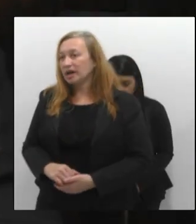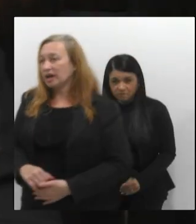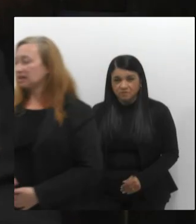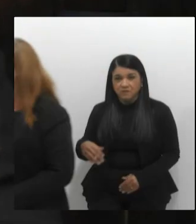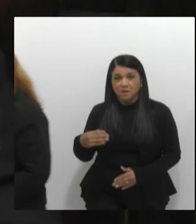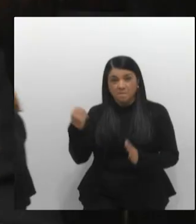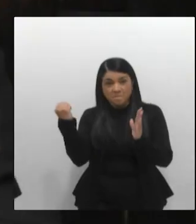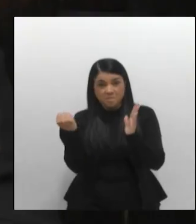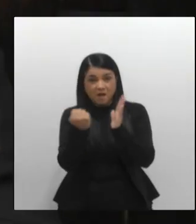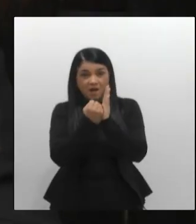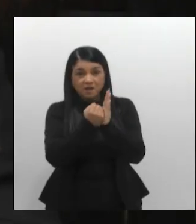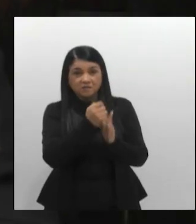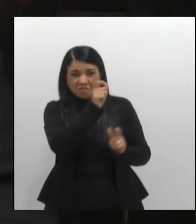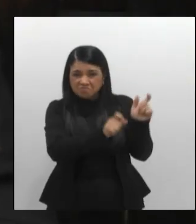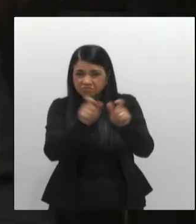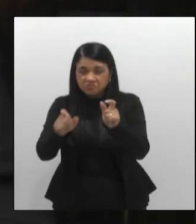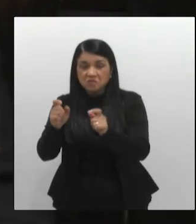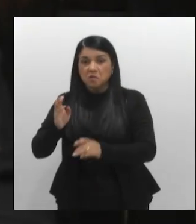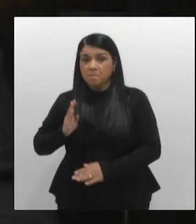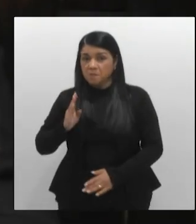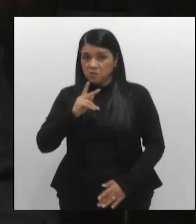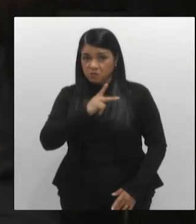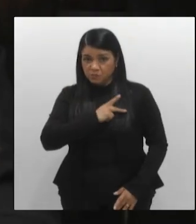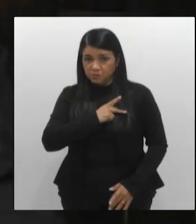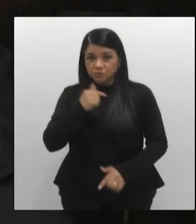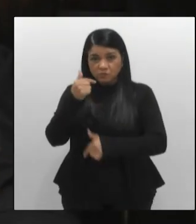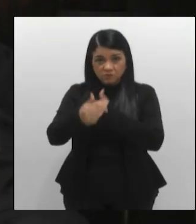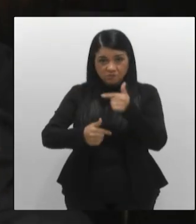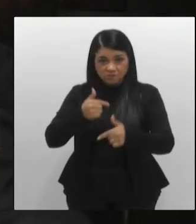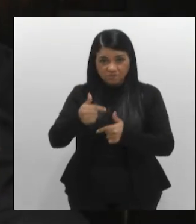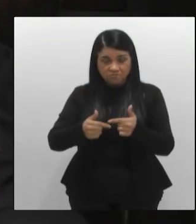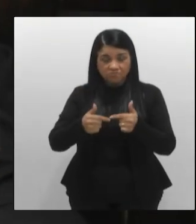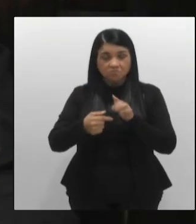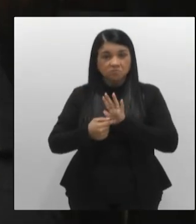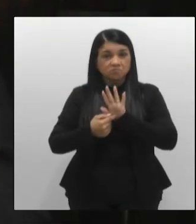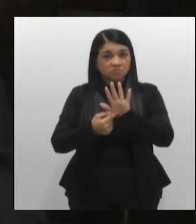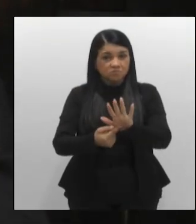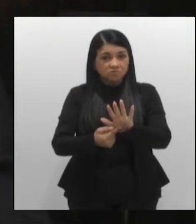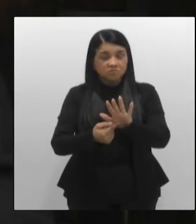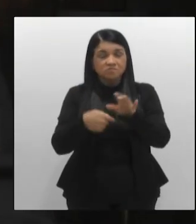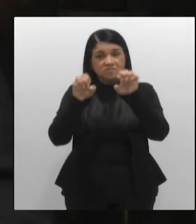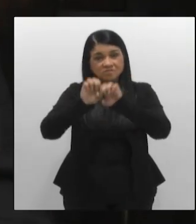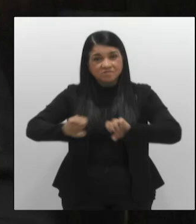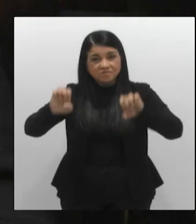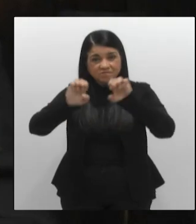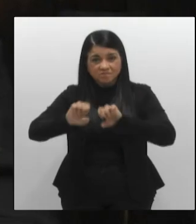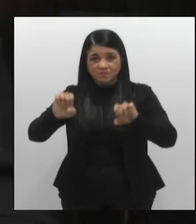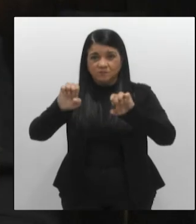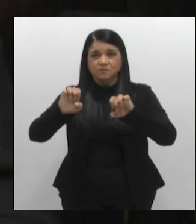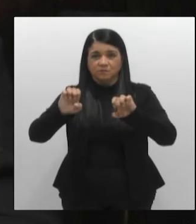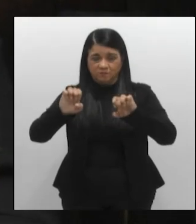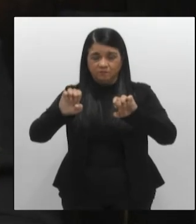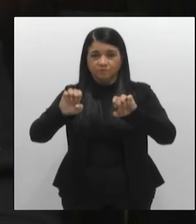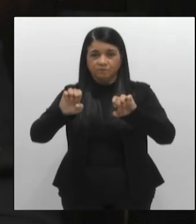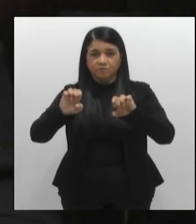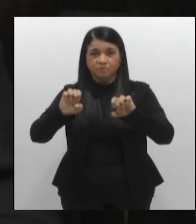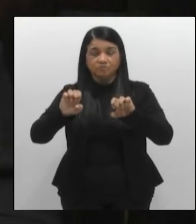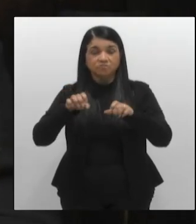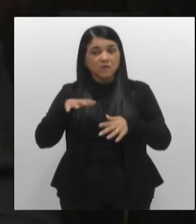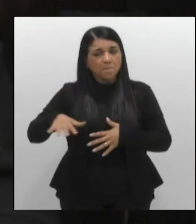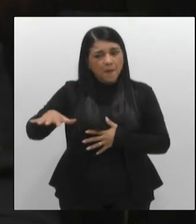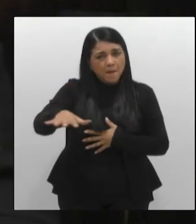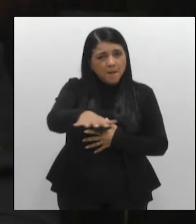tantos bispos que com seus trabalhos deixaram diversos sinais da presença evangelizadora. Muitos